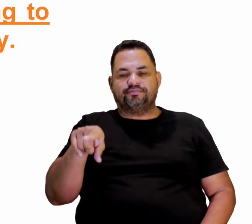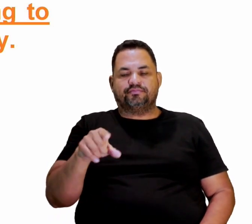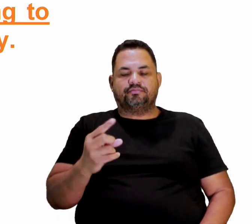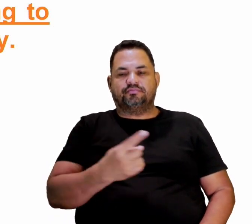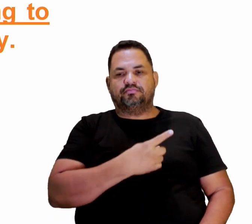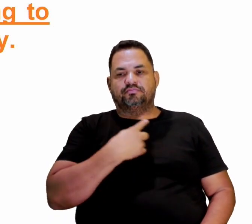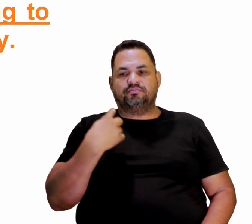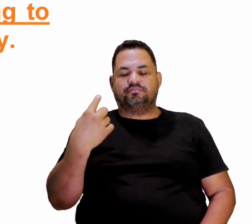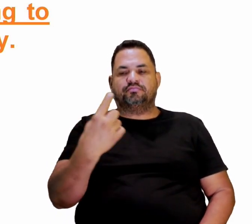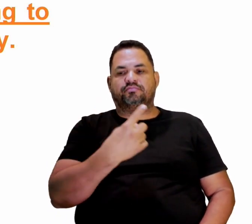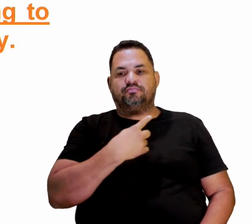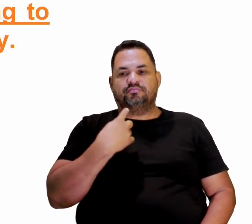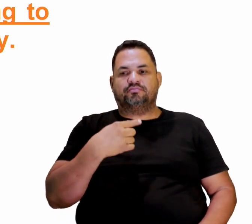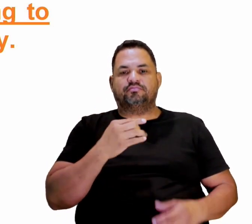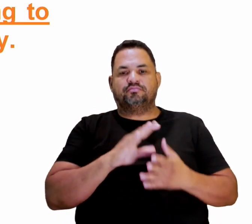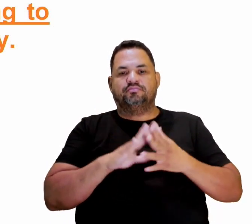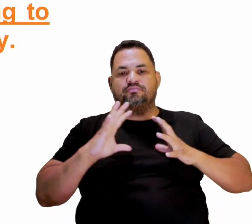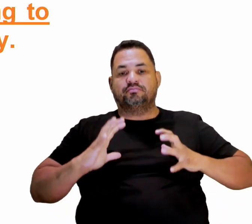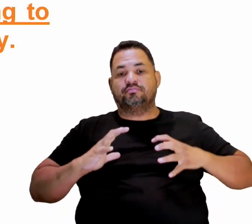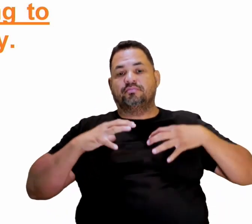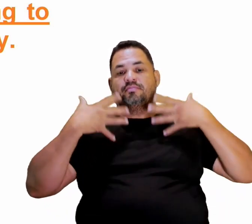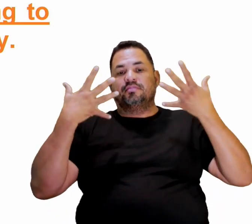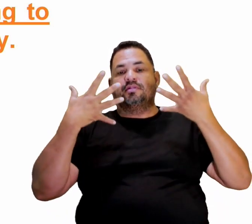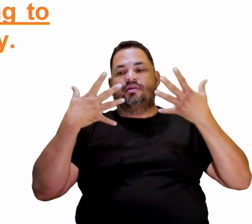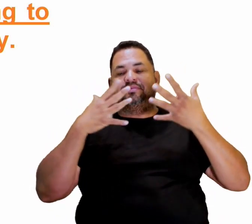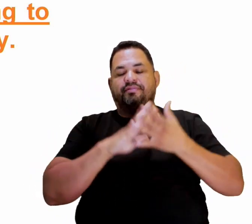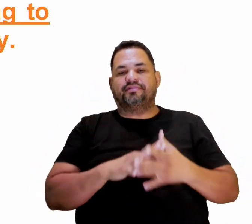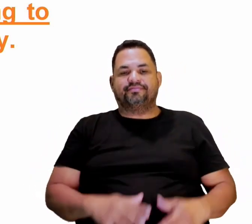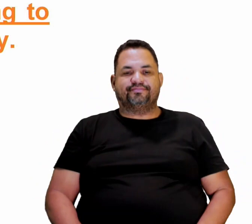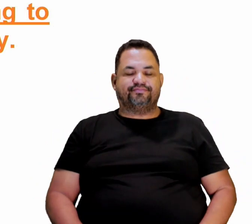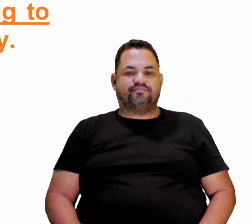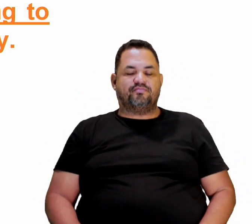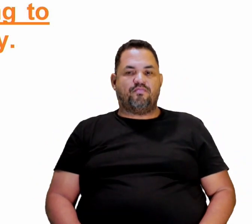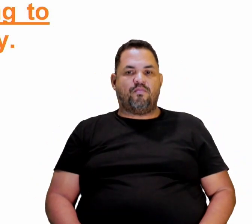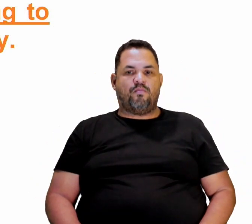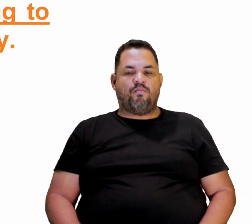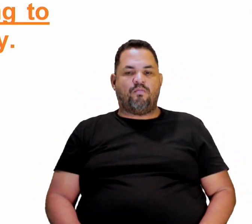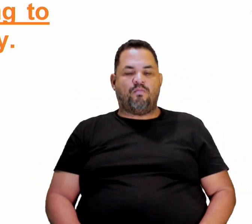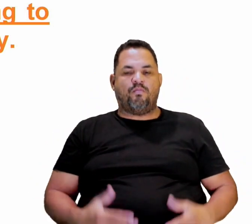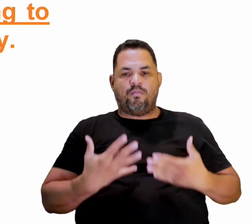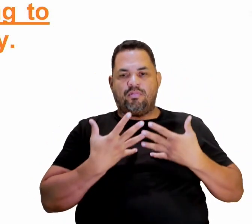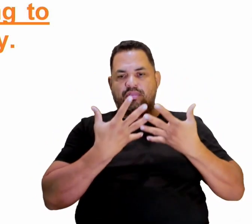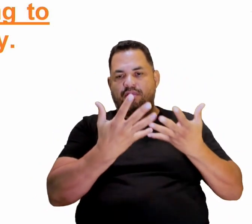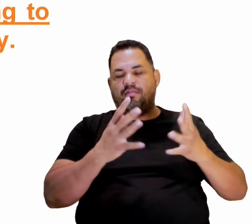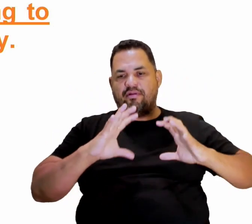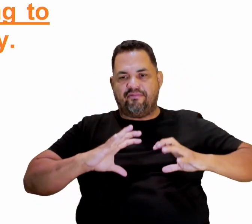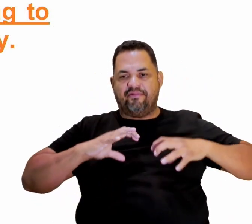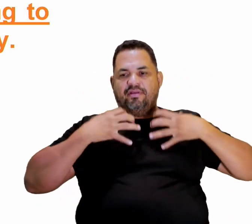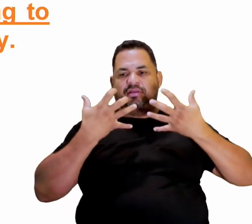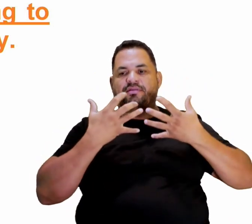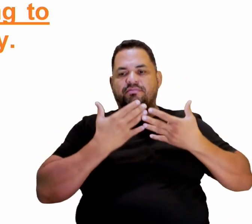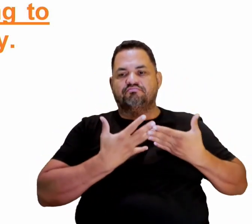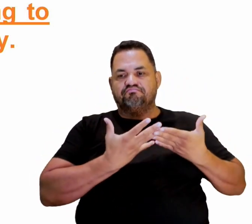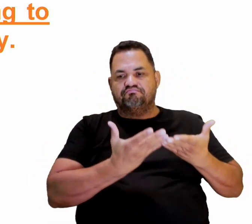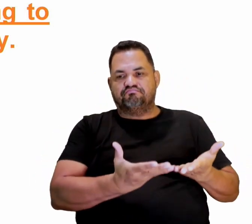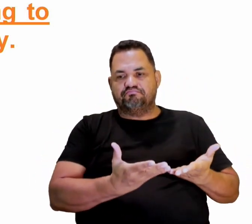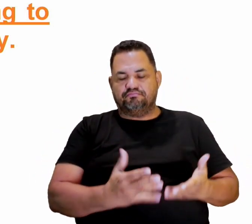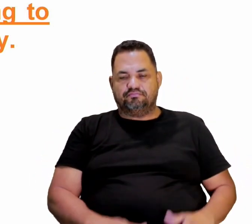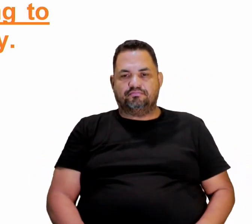Party nós vamos dar uma festa então essa estrutura de troll party